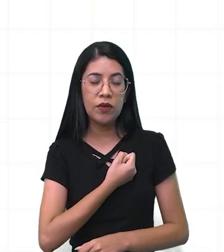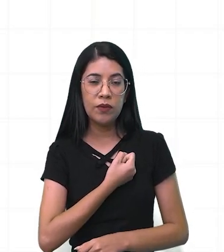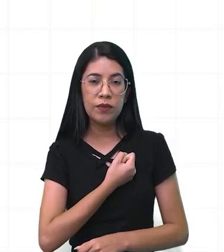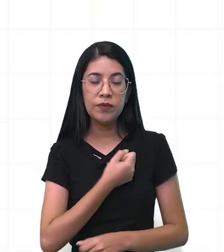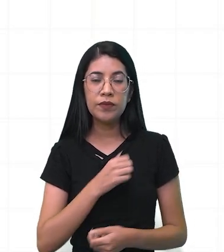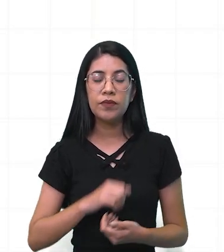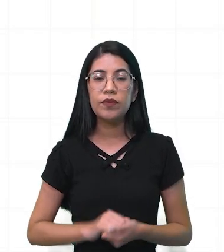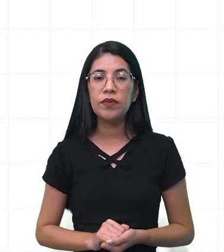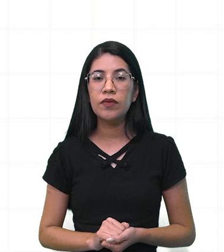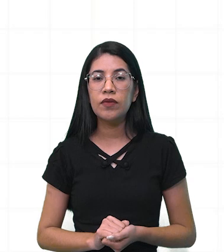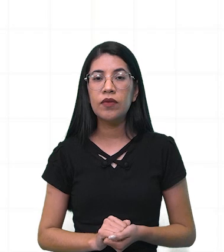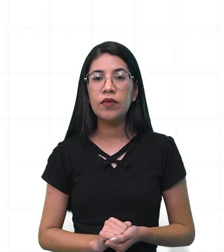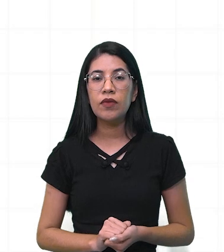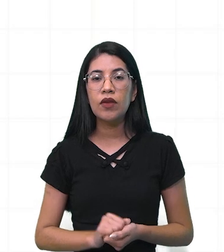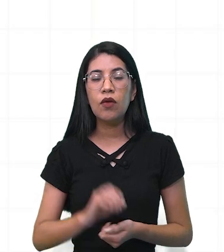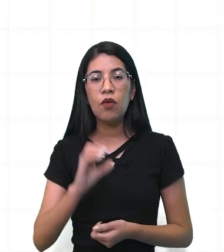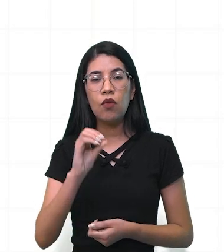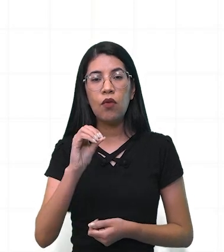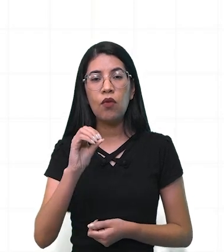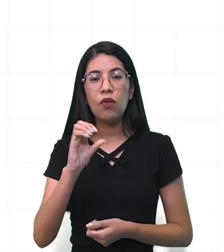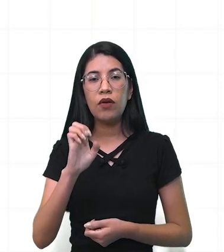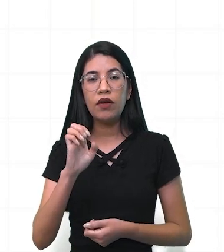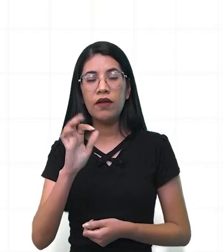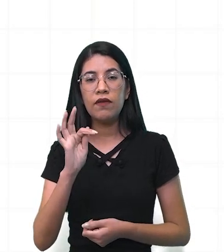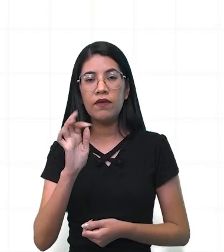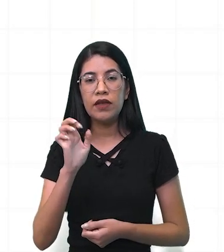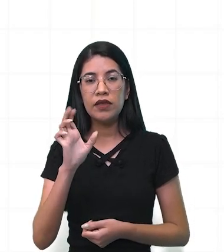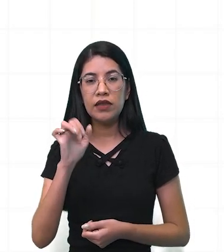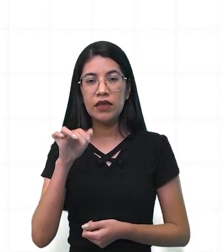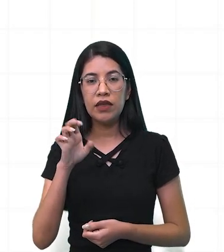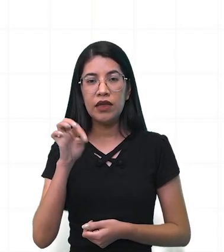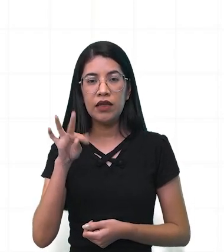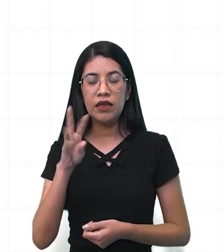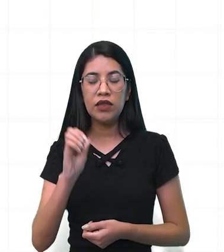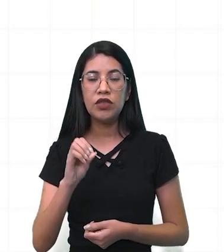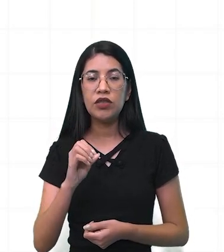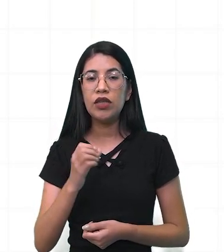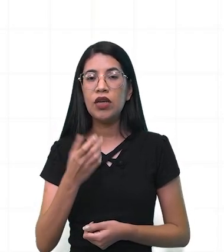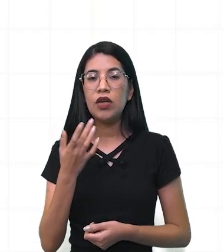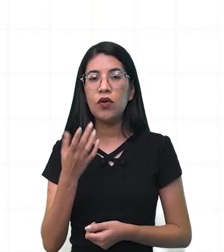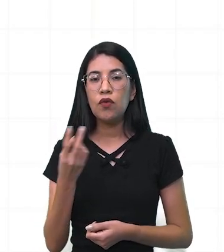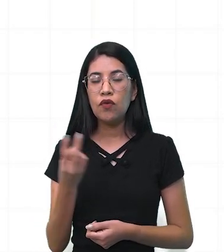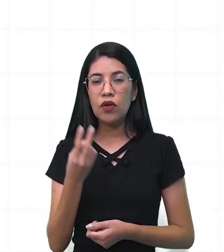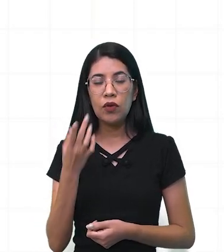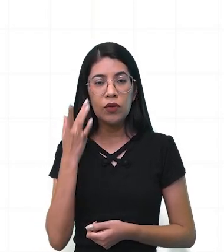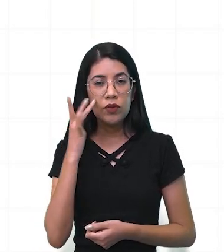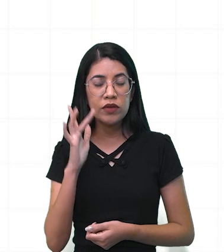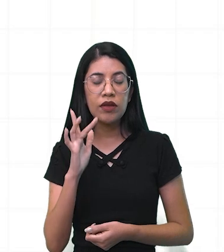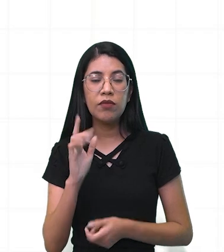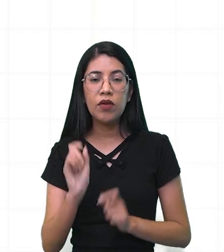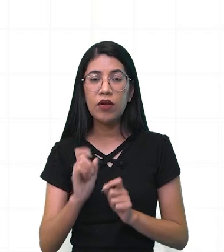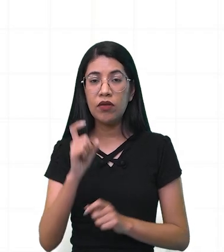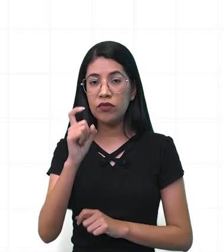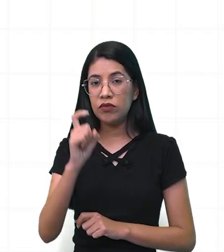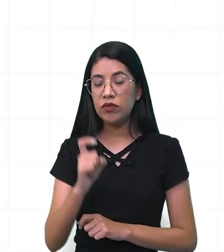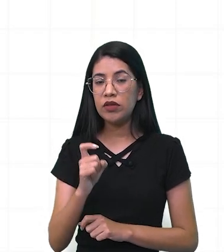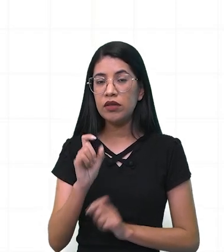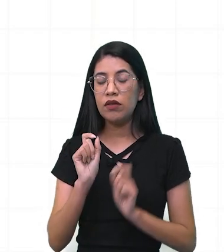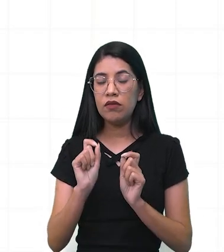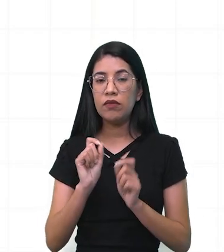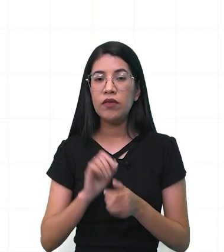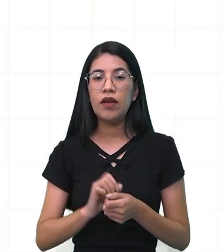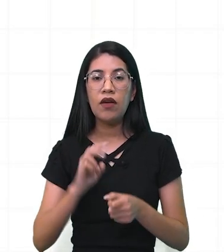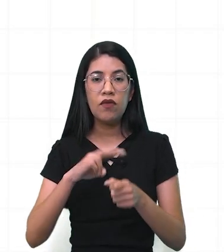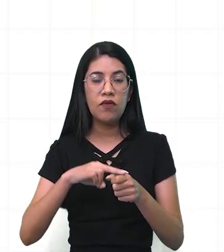ok? Ou de coeficiente. E o valor desconhecido, que no caso aqui é x, tá bom? Eu chamo ele